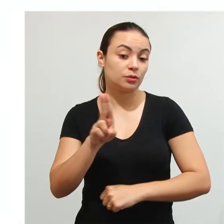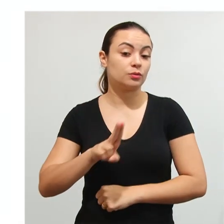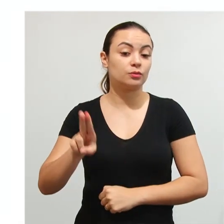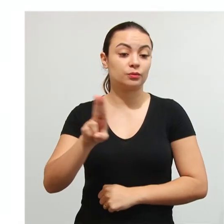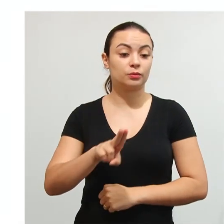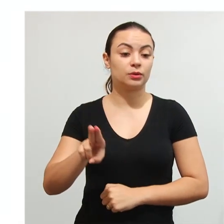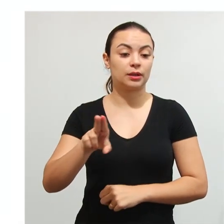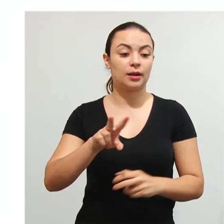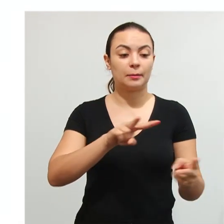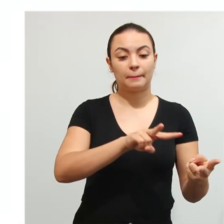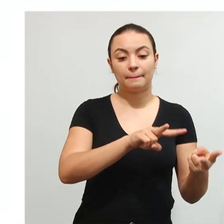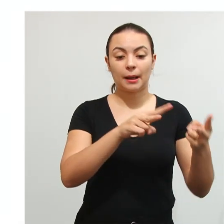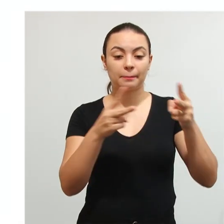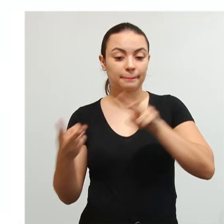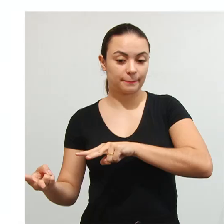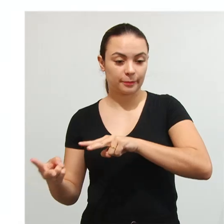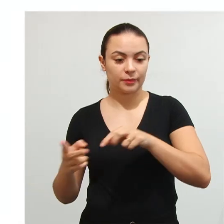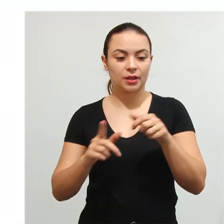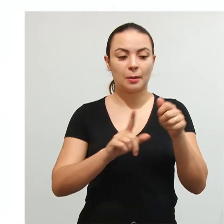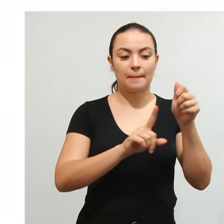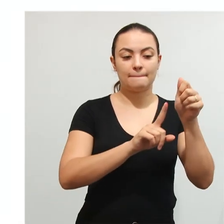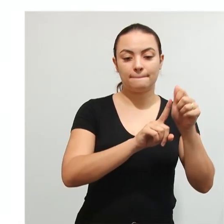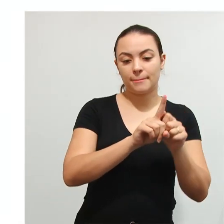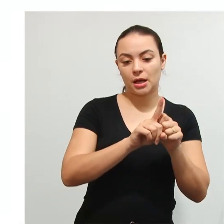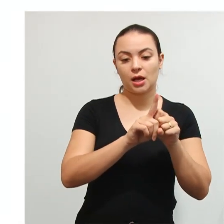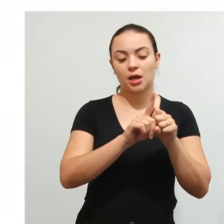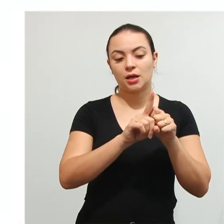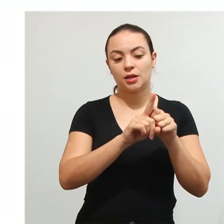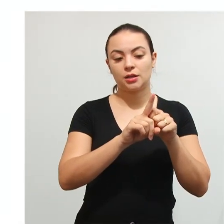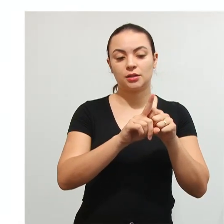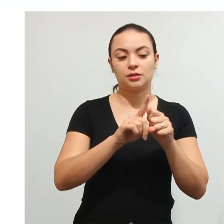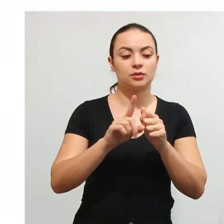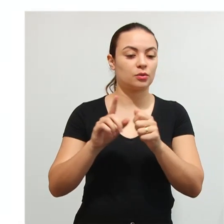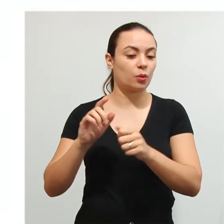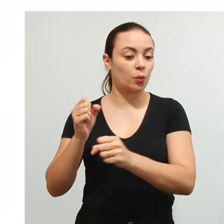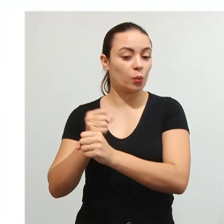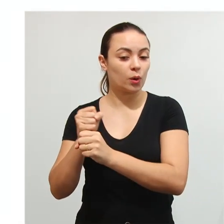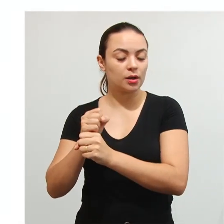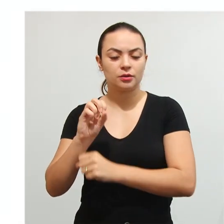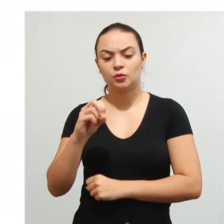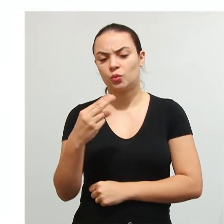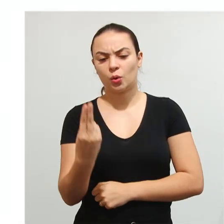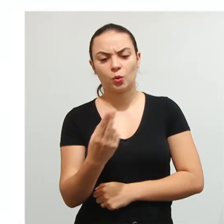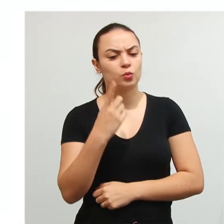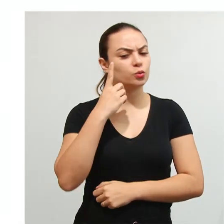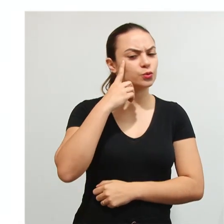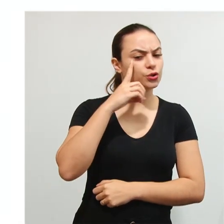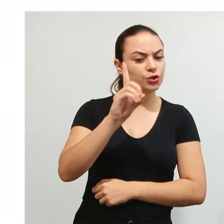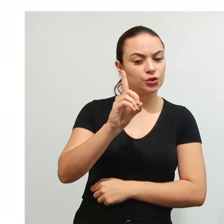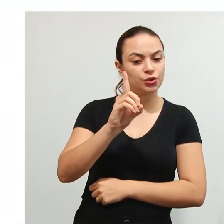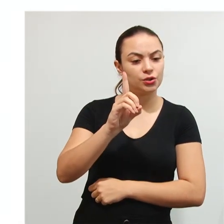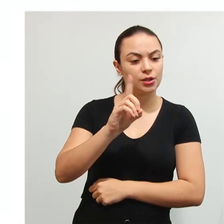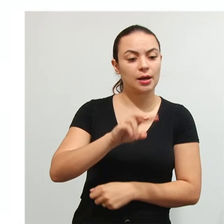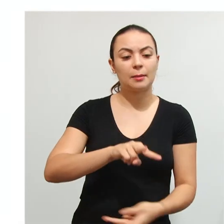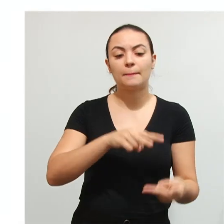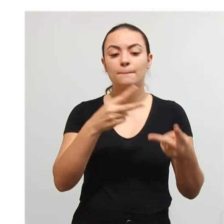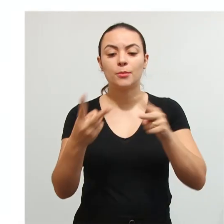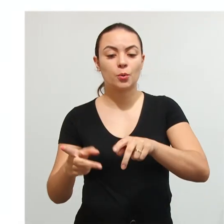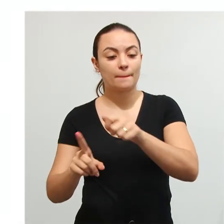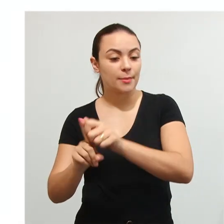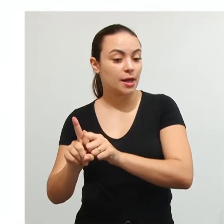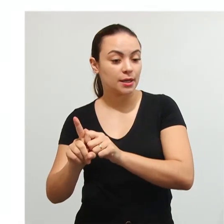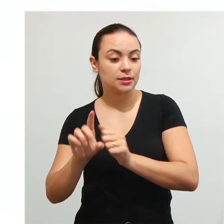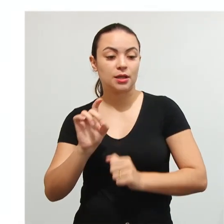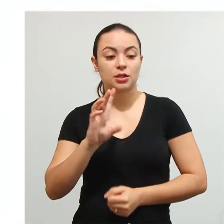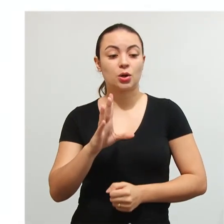aquela conceito de ano comercial que a gente já comentou basta multiplicar por 30 para sair de uma taxa mensal para uma taxa